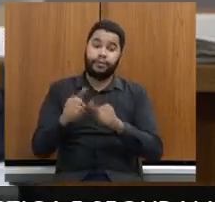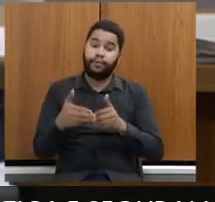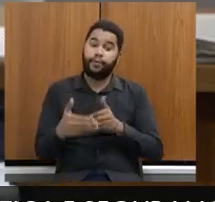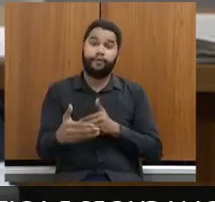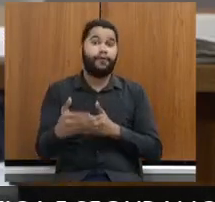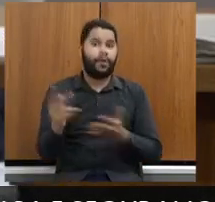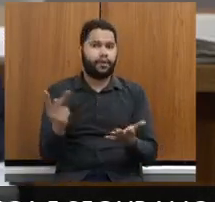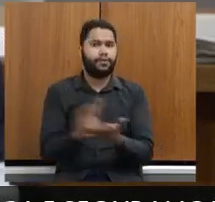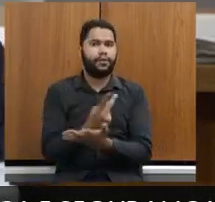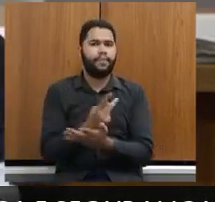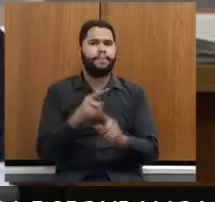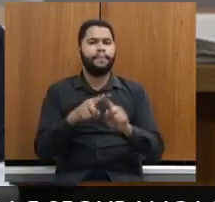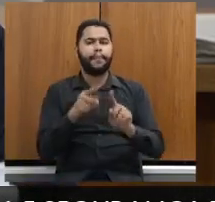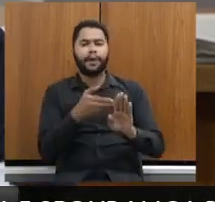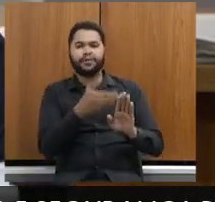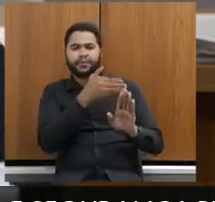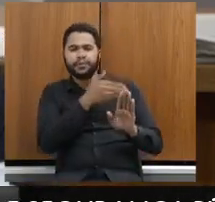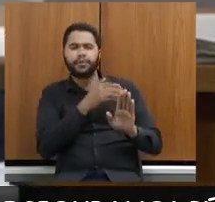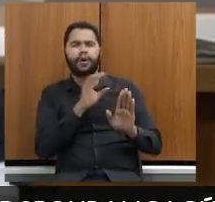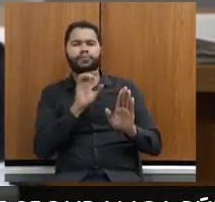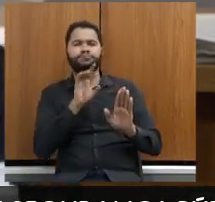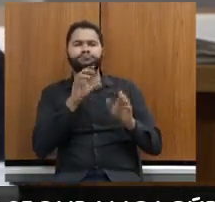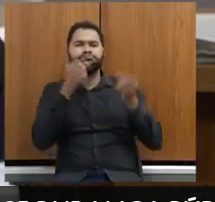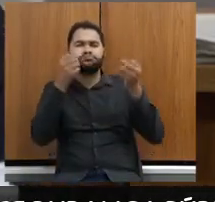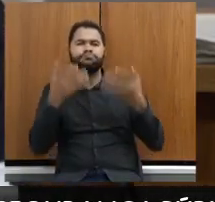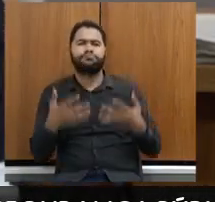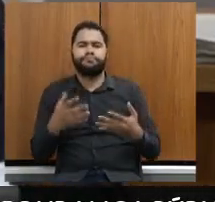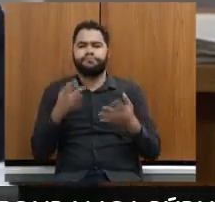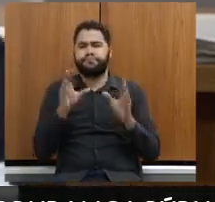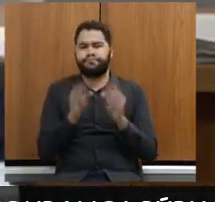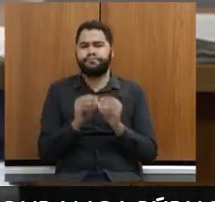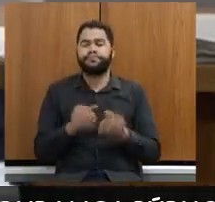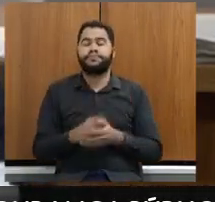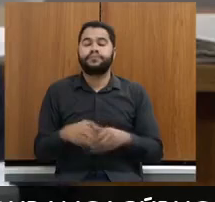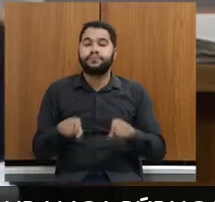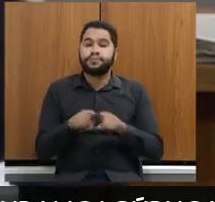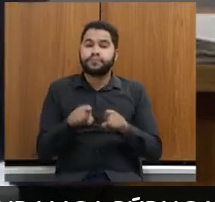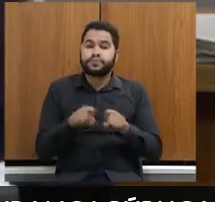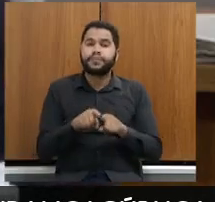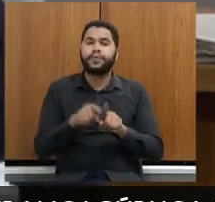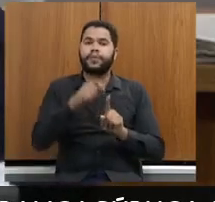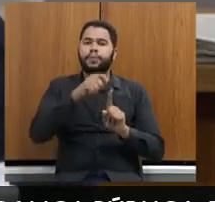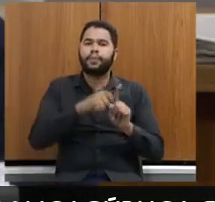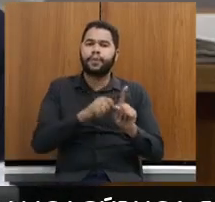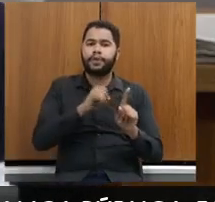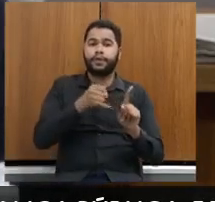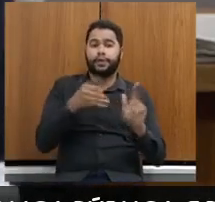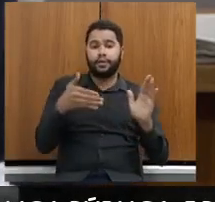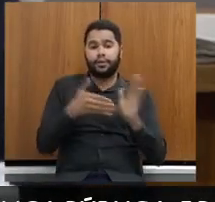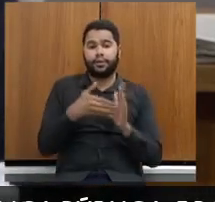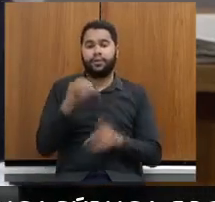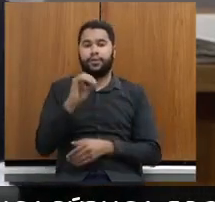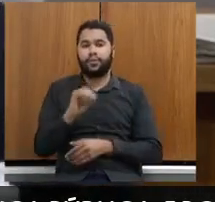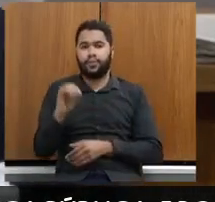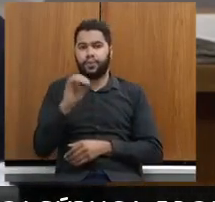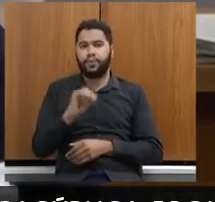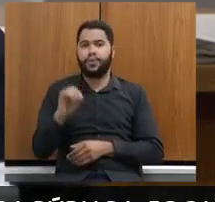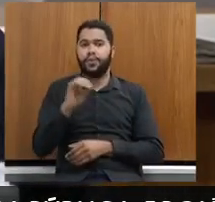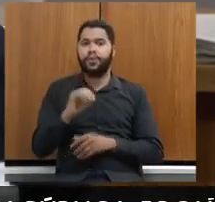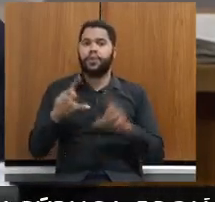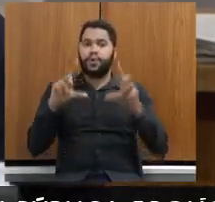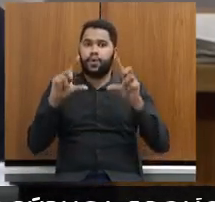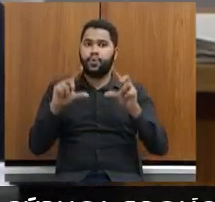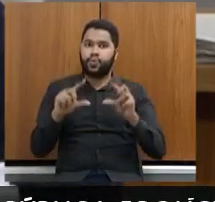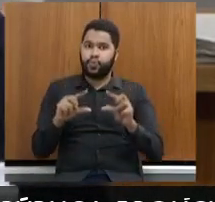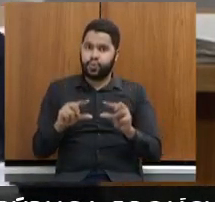mas é uma prévia do que vai acontecer daqui para frente e nós tivemos dos meses de Janeiro outubro uma